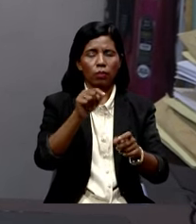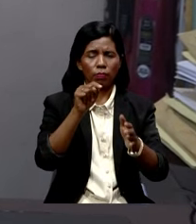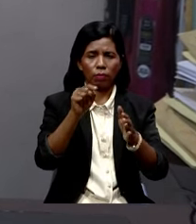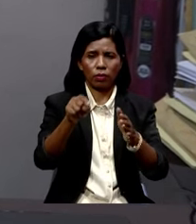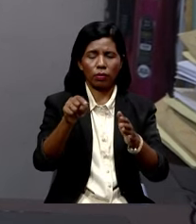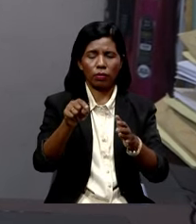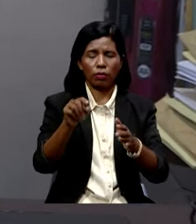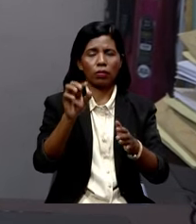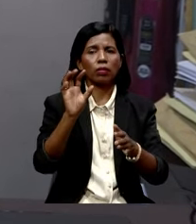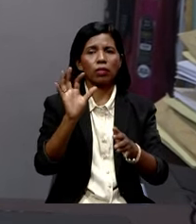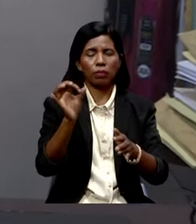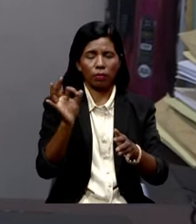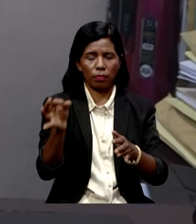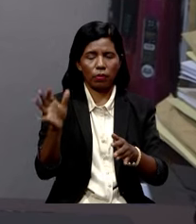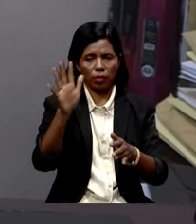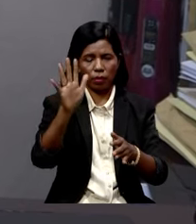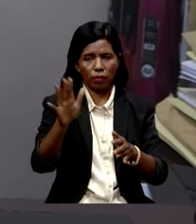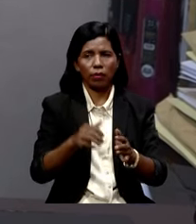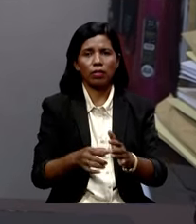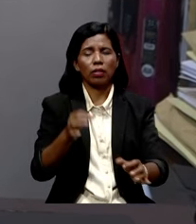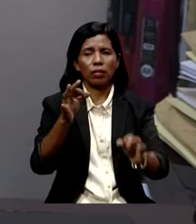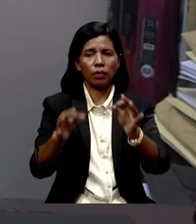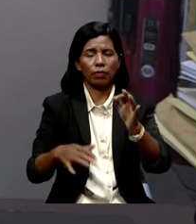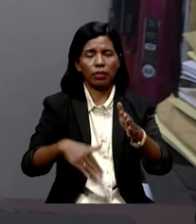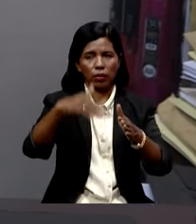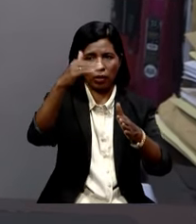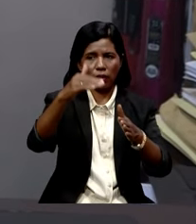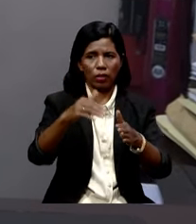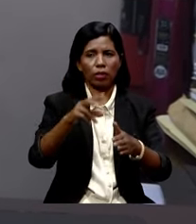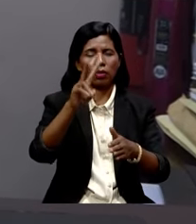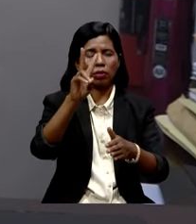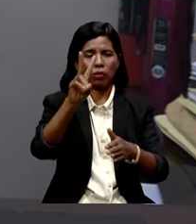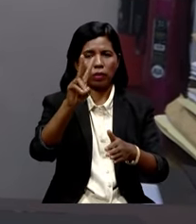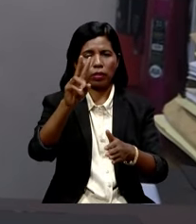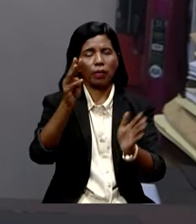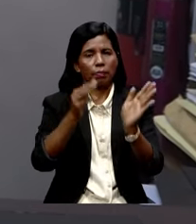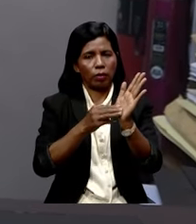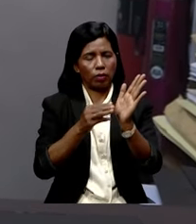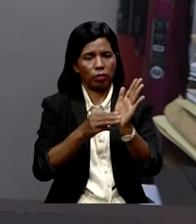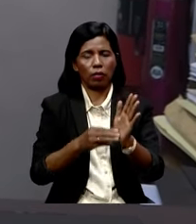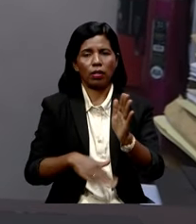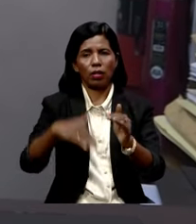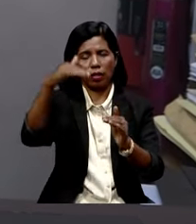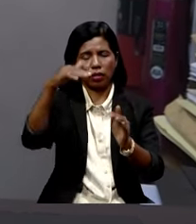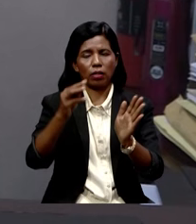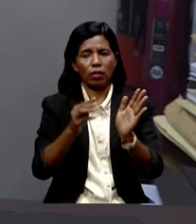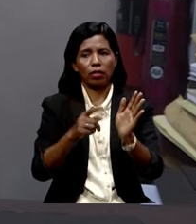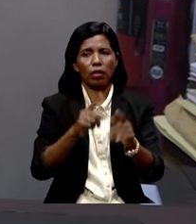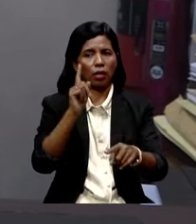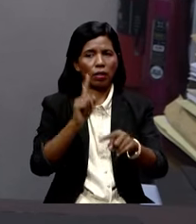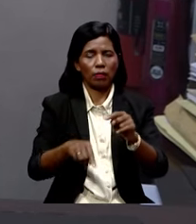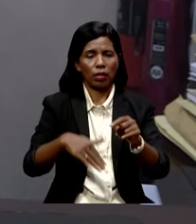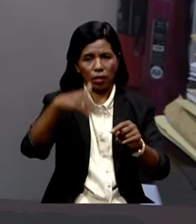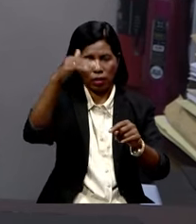1.95 mínimo, máximo 2 metros. Né? La belle